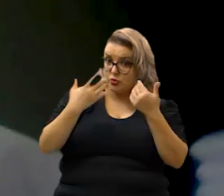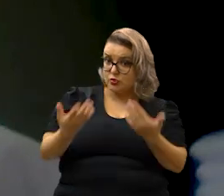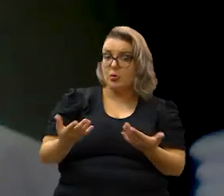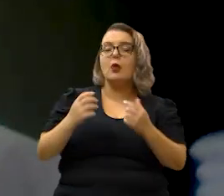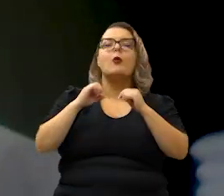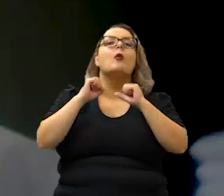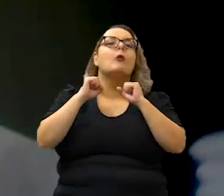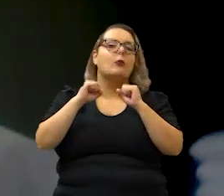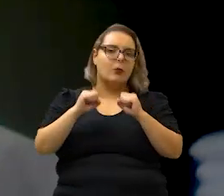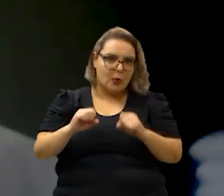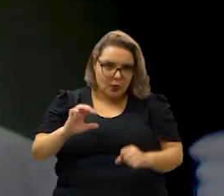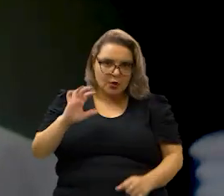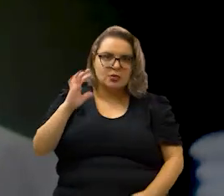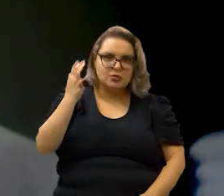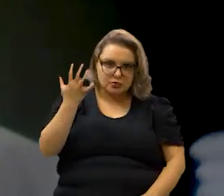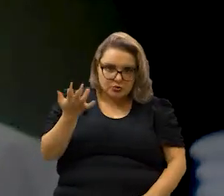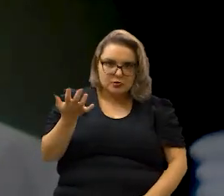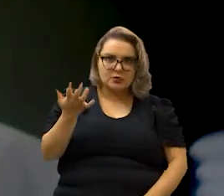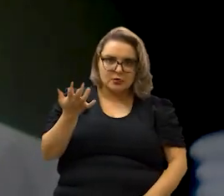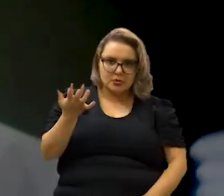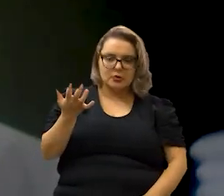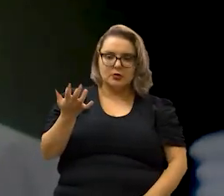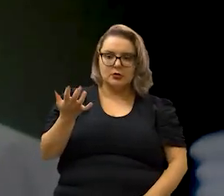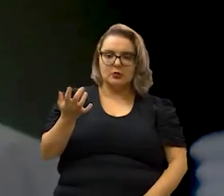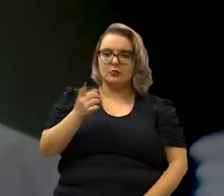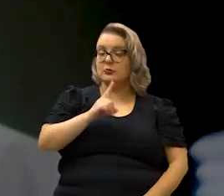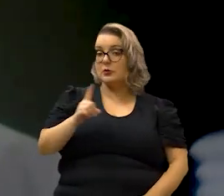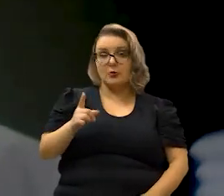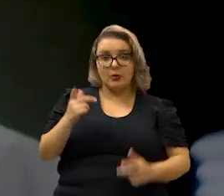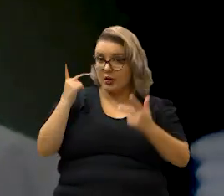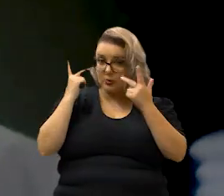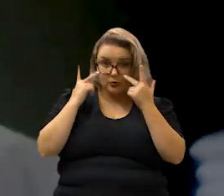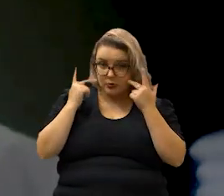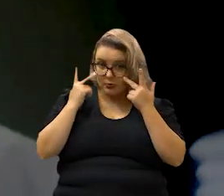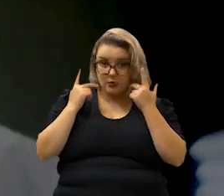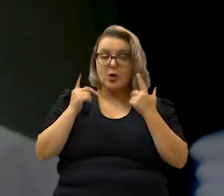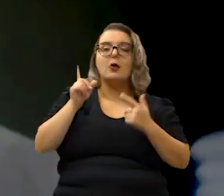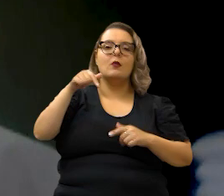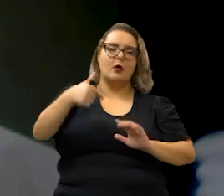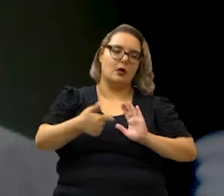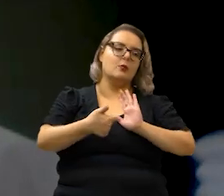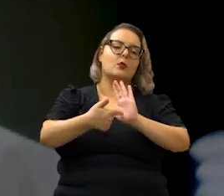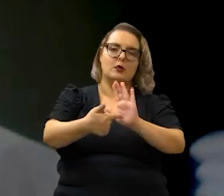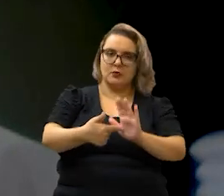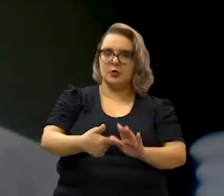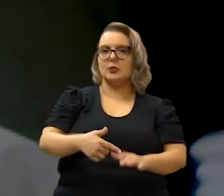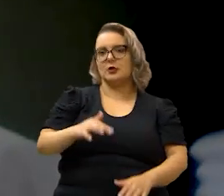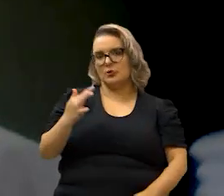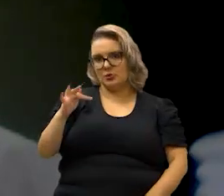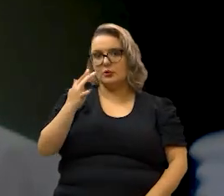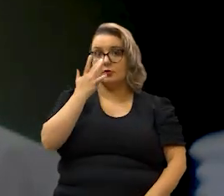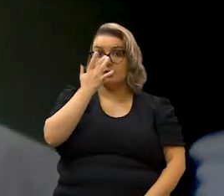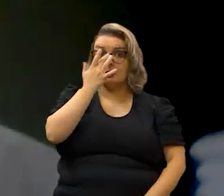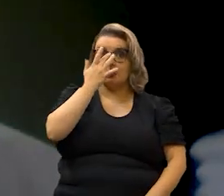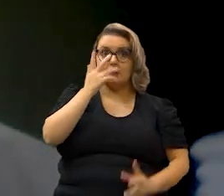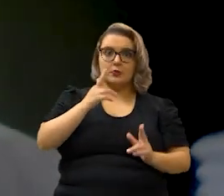da doença, isto pode ocorrer. Não é o usual é essa manifestação, como eu